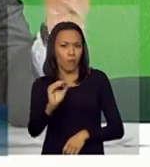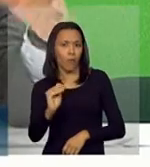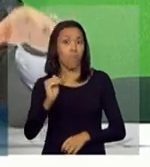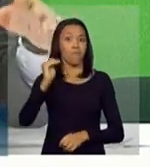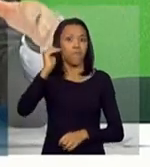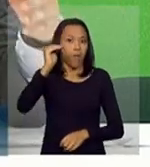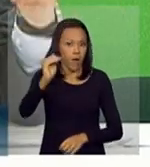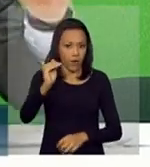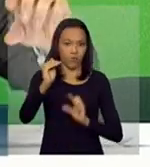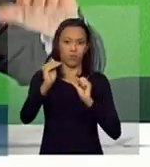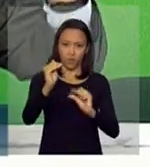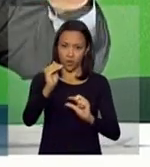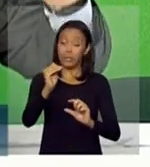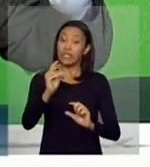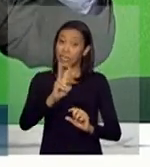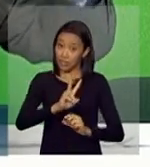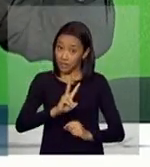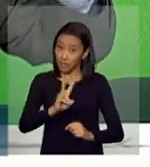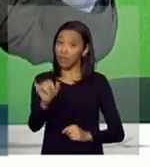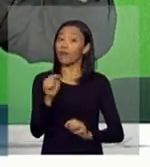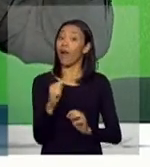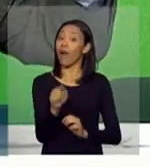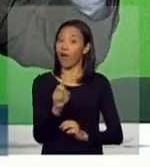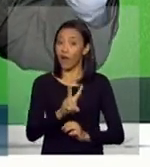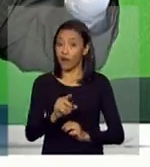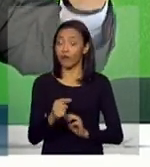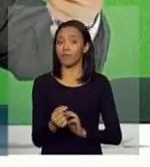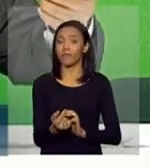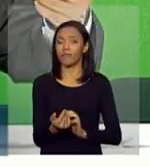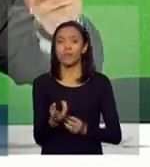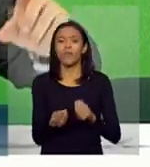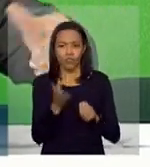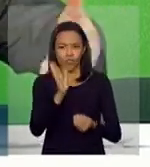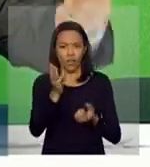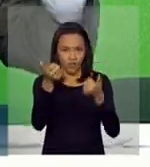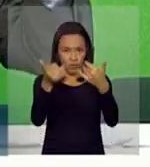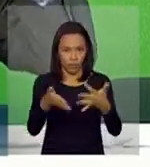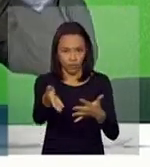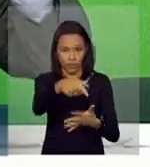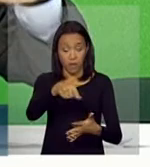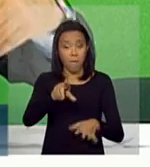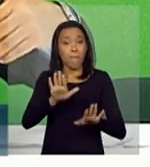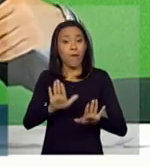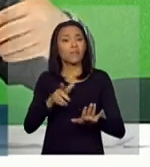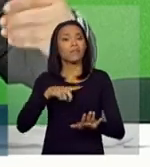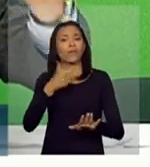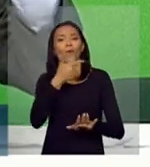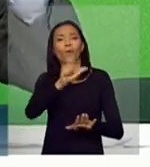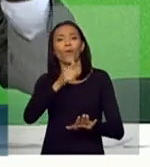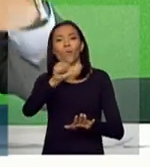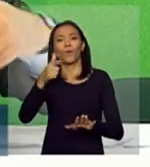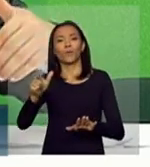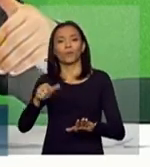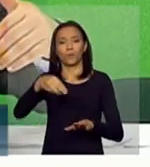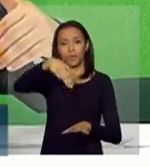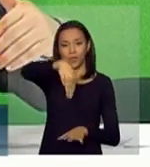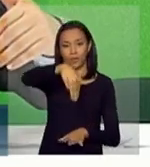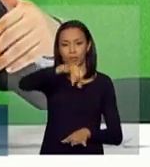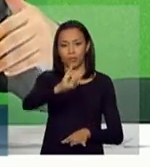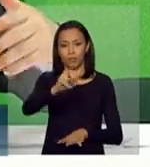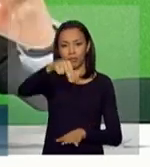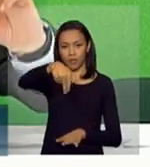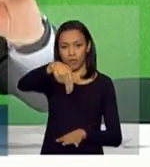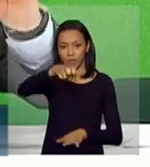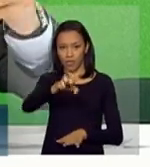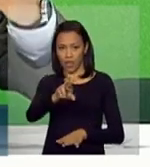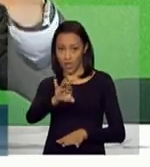cima, e com isso refletirá mais ou menos nessa duplicidade que eu te falei. Mas tem outros bens minerais que pode haver redução,